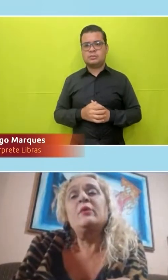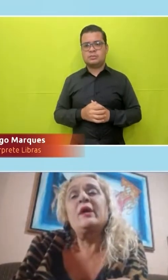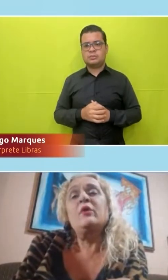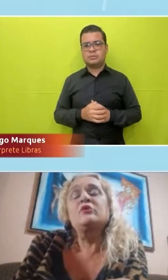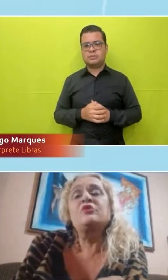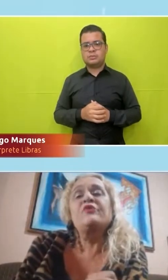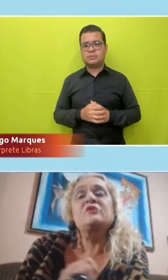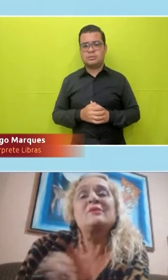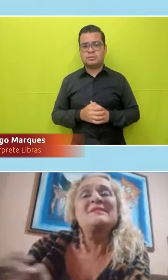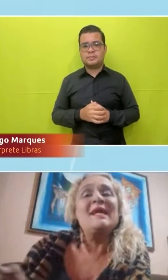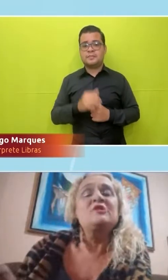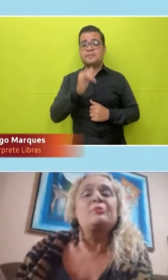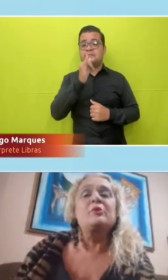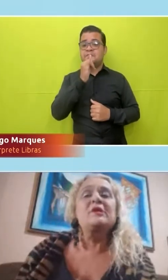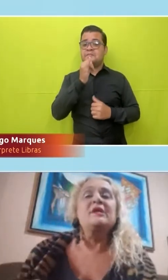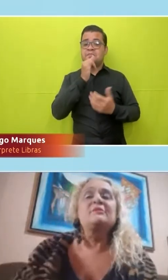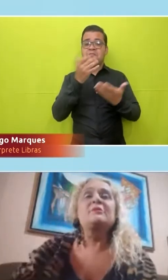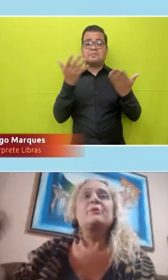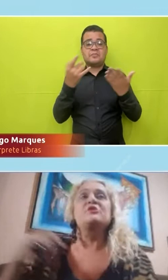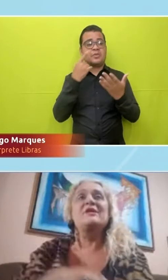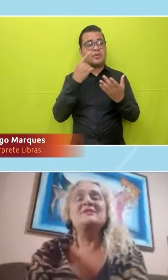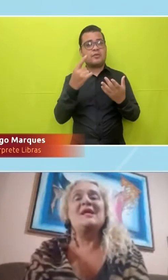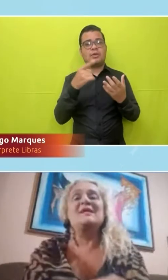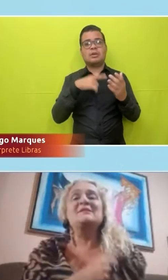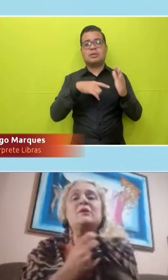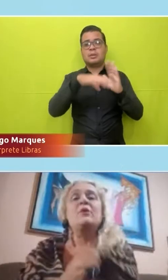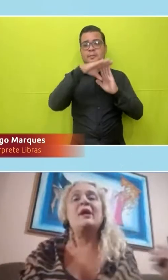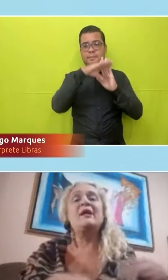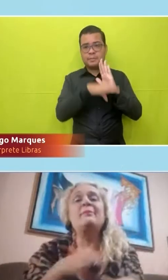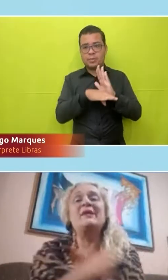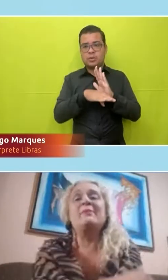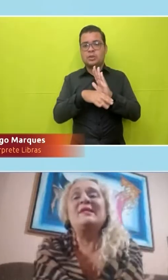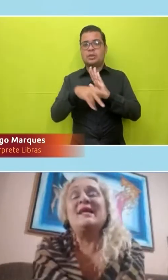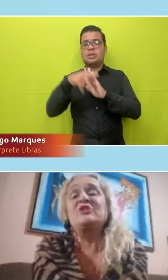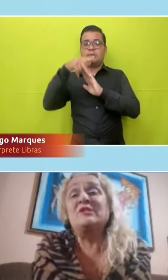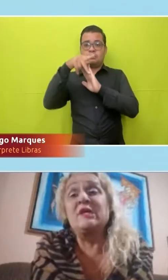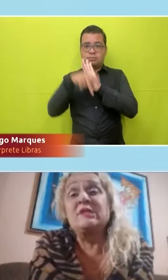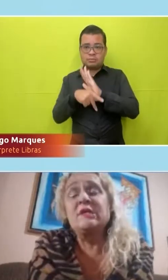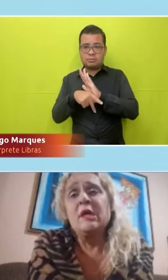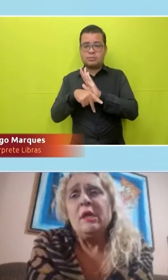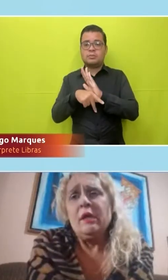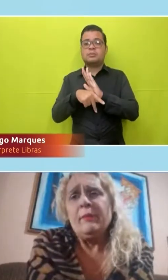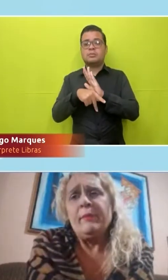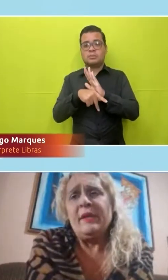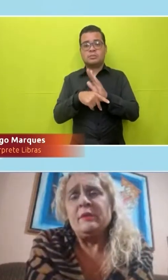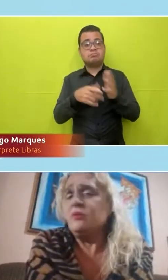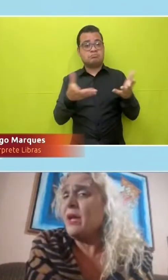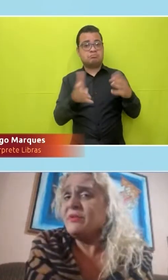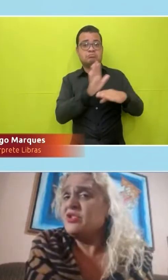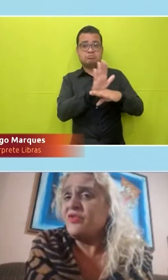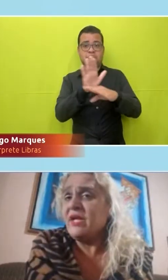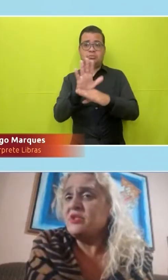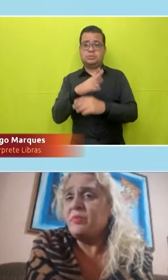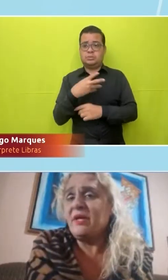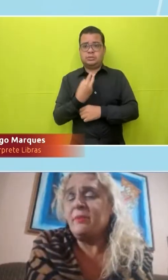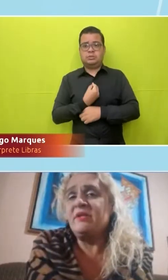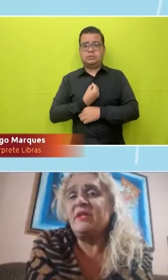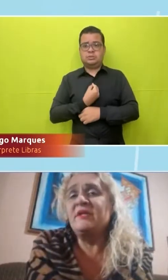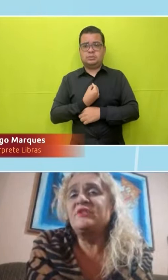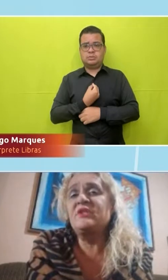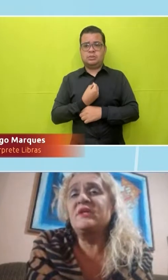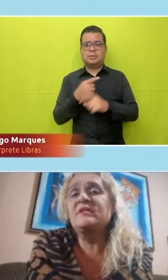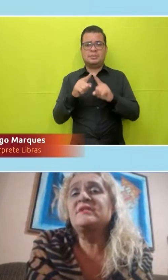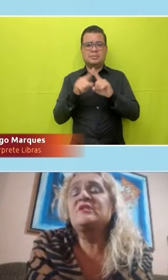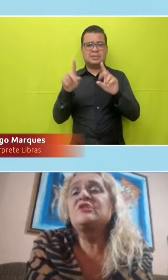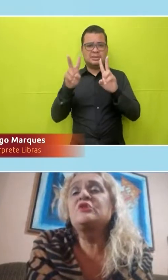não, hoje eu vejo uma série de programas e projetos em relação à empregabilidade trans, mas não dá para a gente falar de